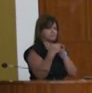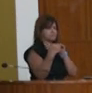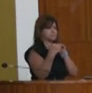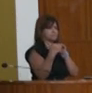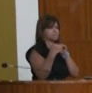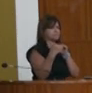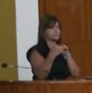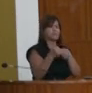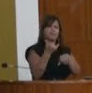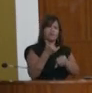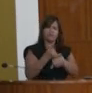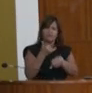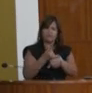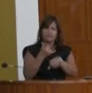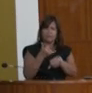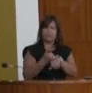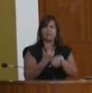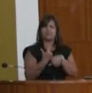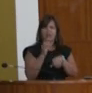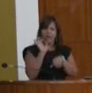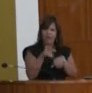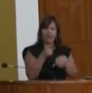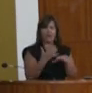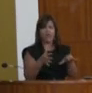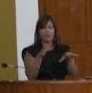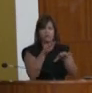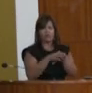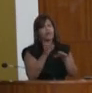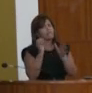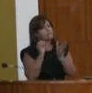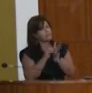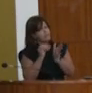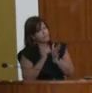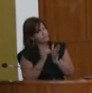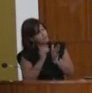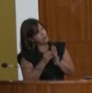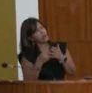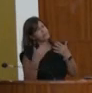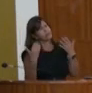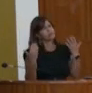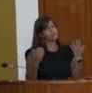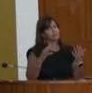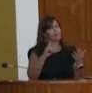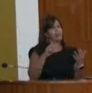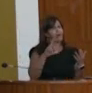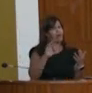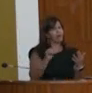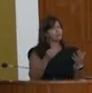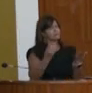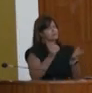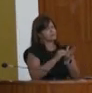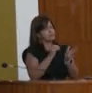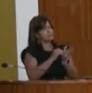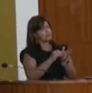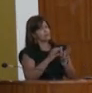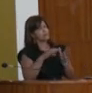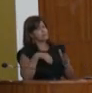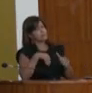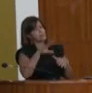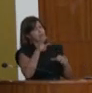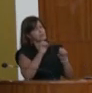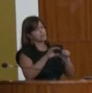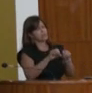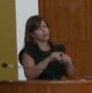eu acho que Volta Redonda é uma cidade inclusiva. Tem algumas coisas que precisa avançar, não tenho dúvida disso, mas a educação tem mais de